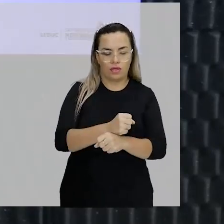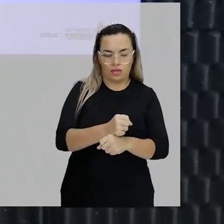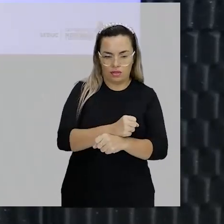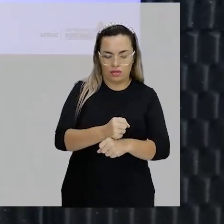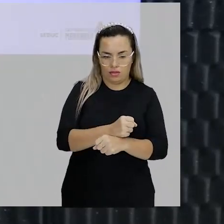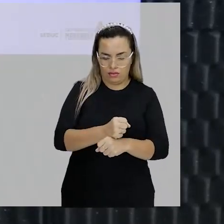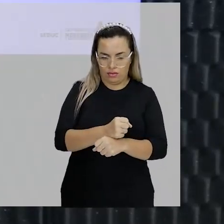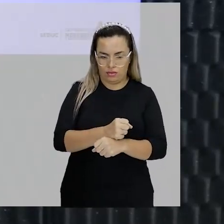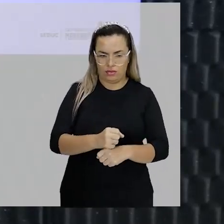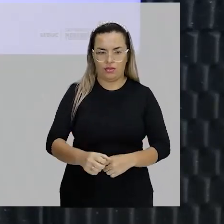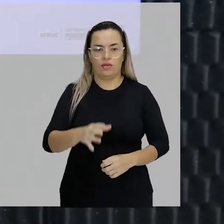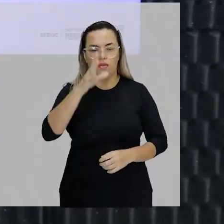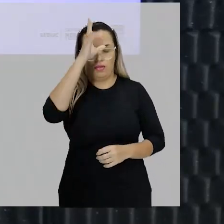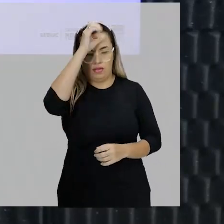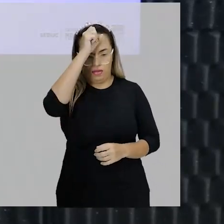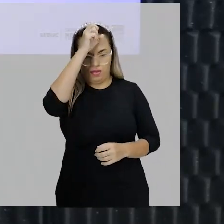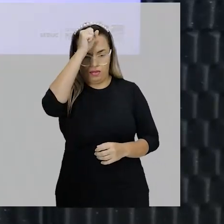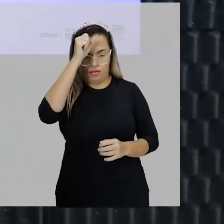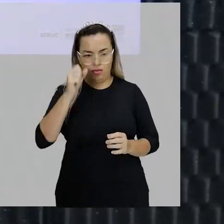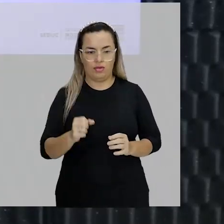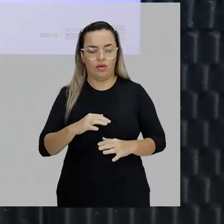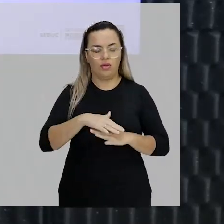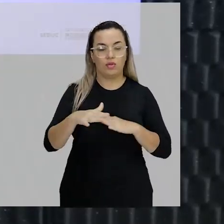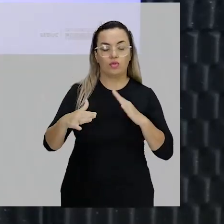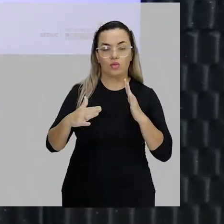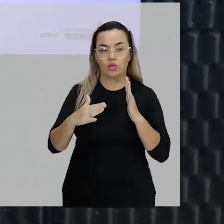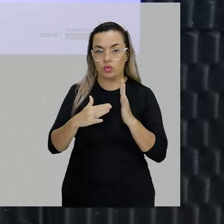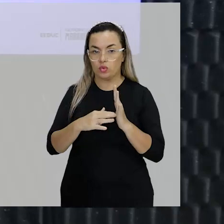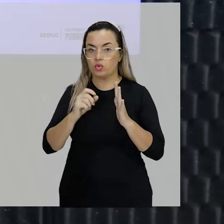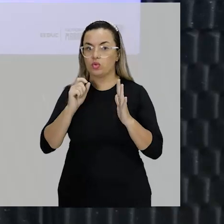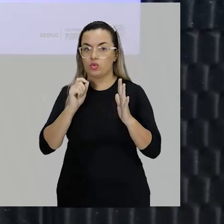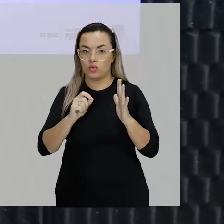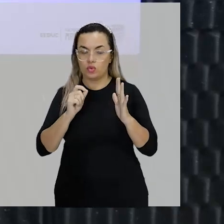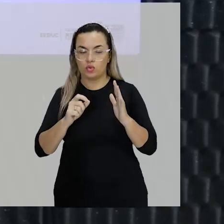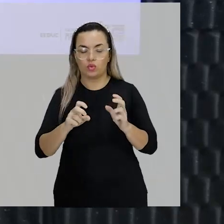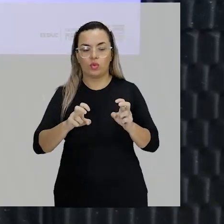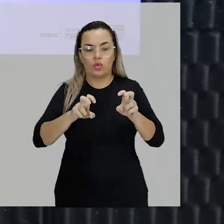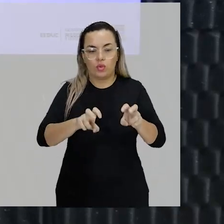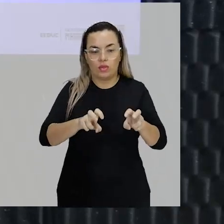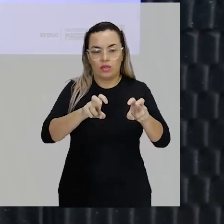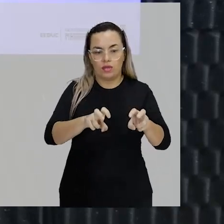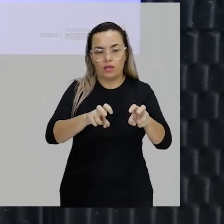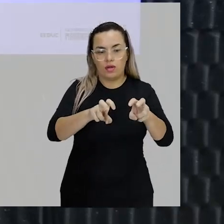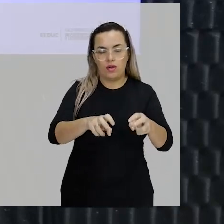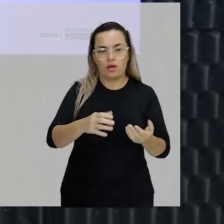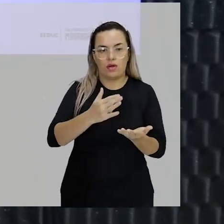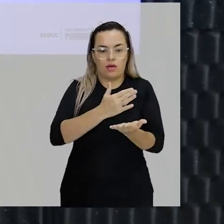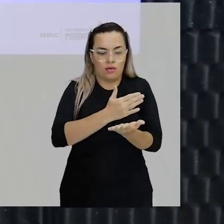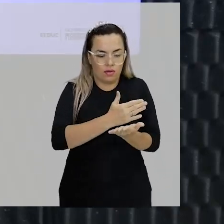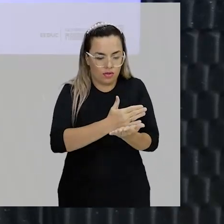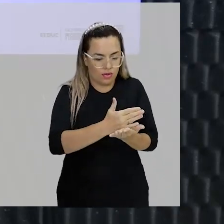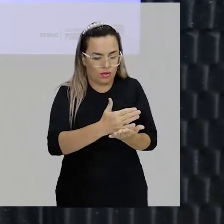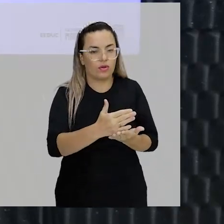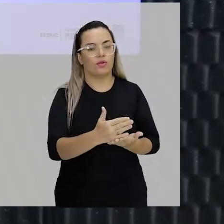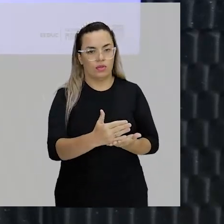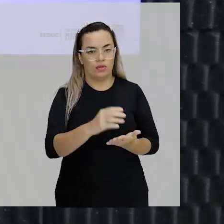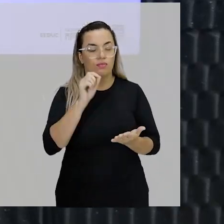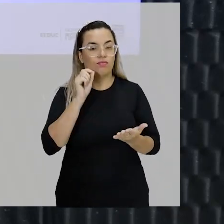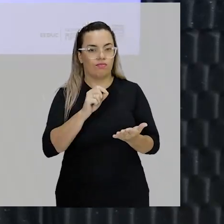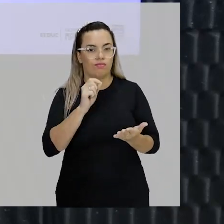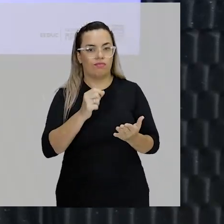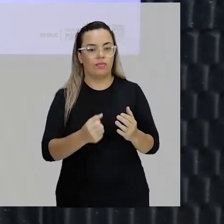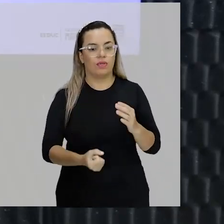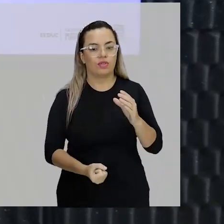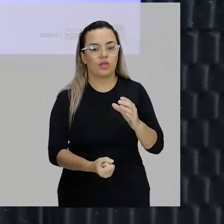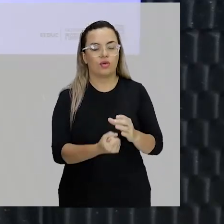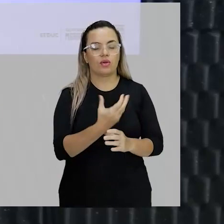gente vai aprender aqui tudo sobre o atletismo. E, logicamente, para falar do atletismo, a gente tem que começar do início. O início é o quê?